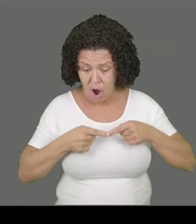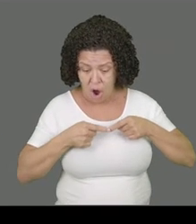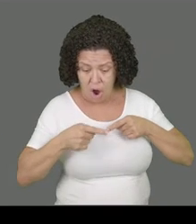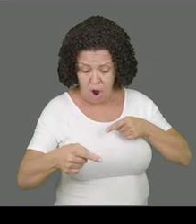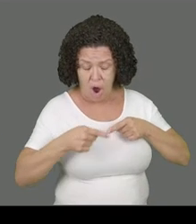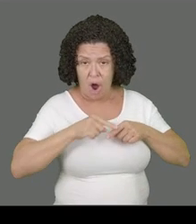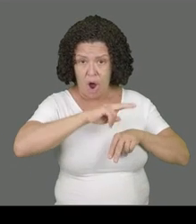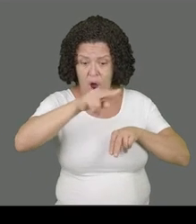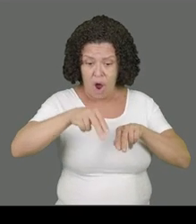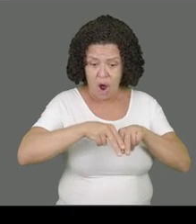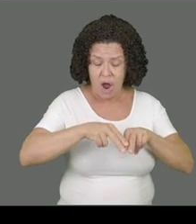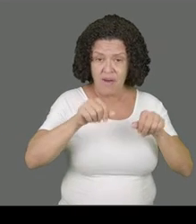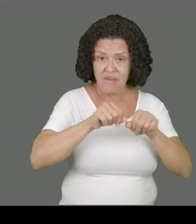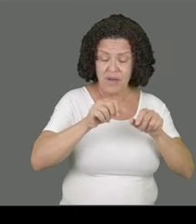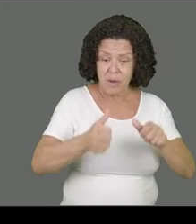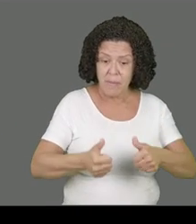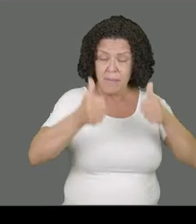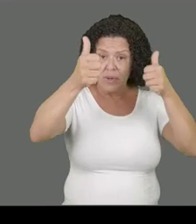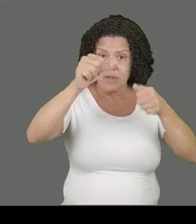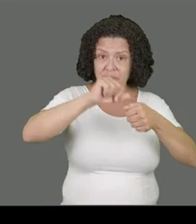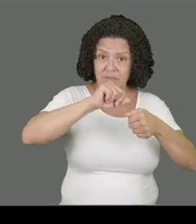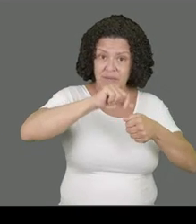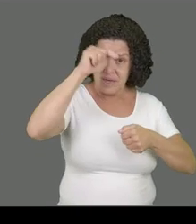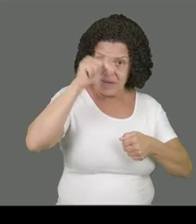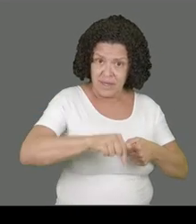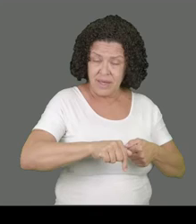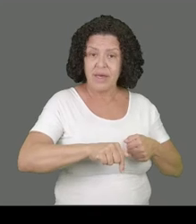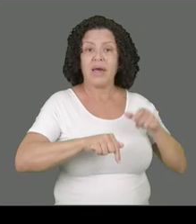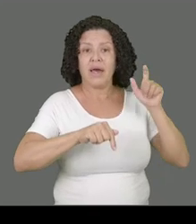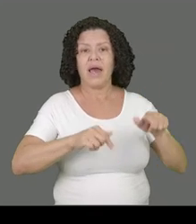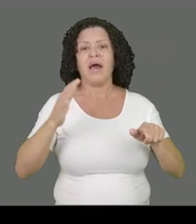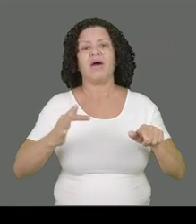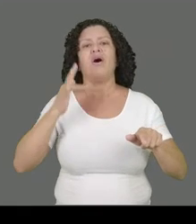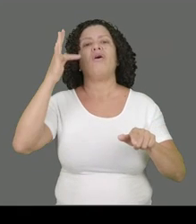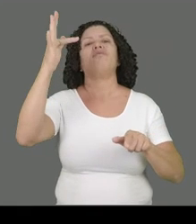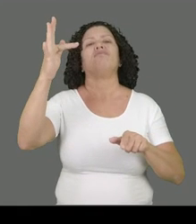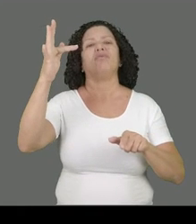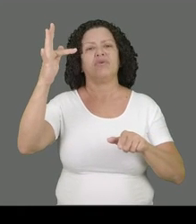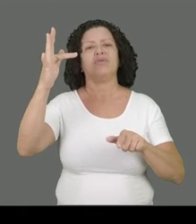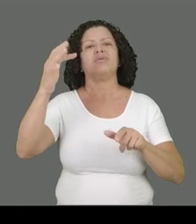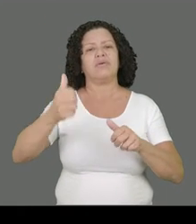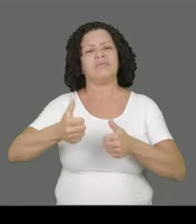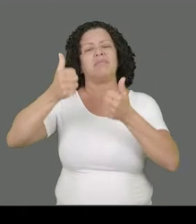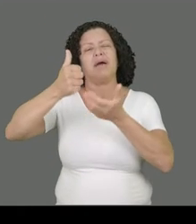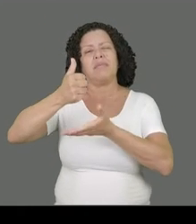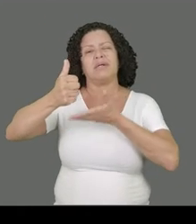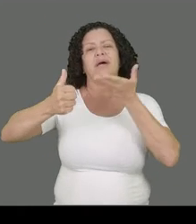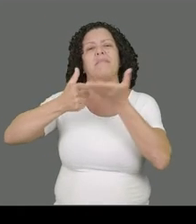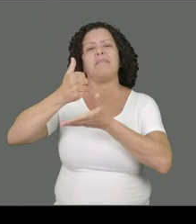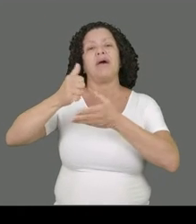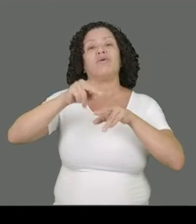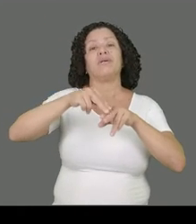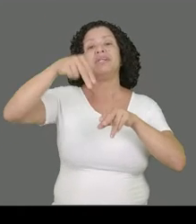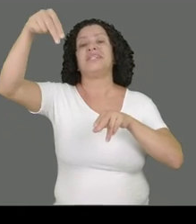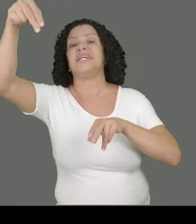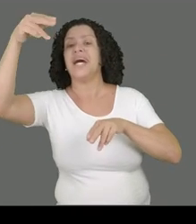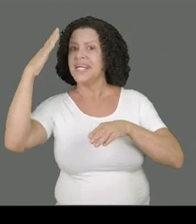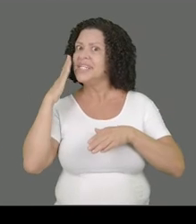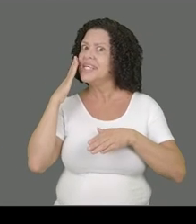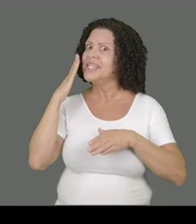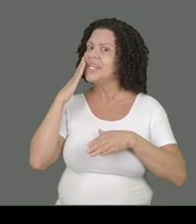da melhor maneira, tendo feito o melhor que nós podíamos, o futuro vai chegar com melhor base,